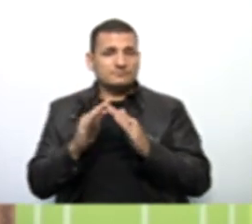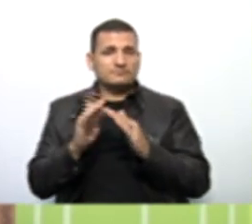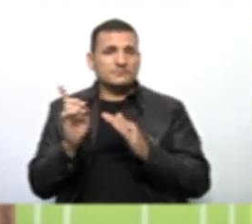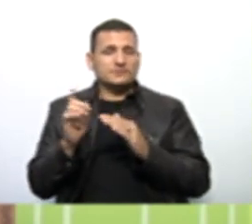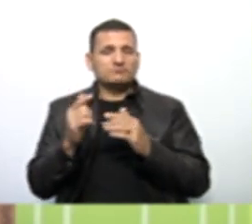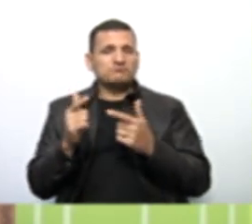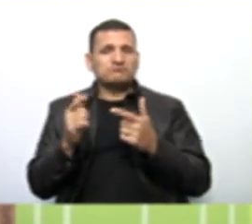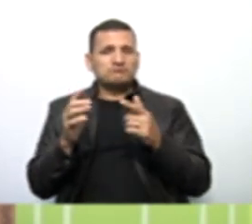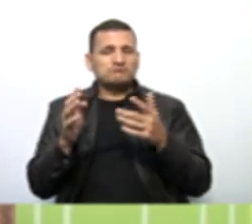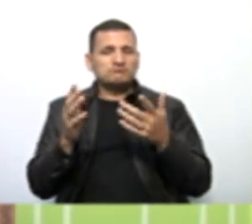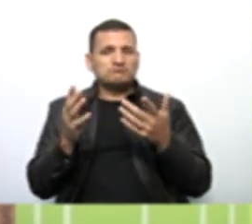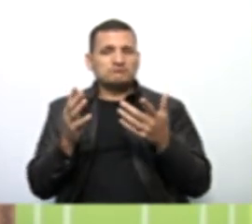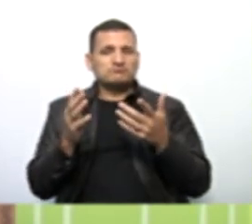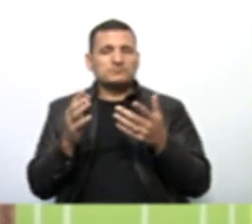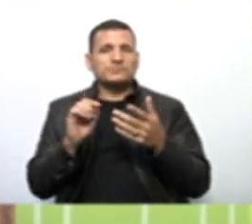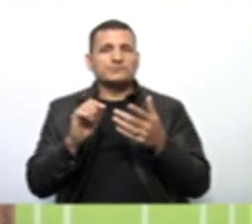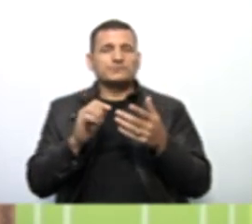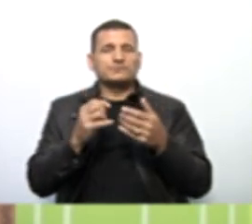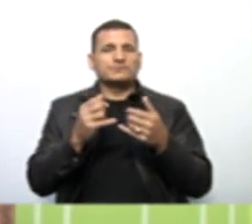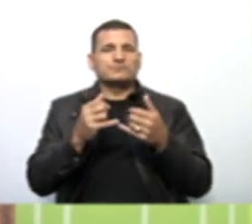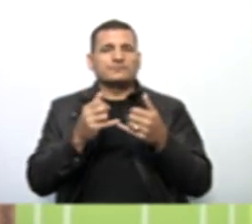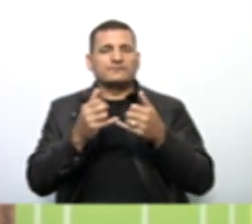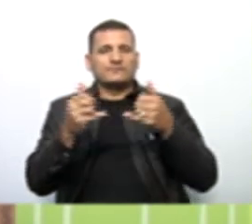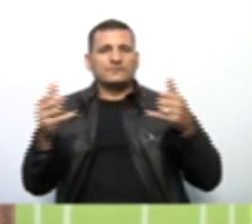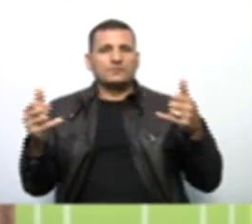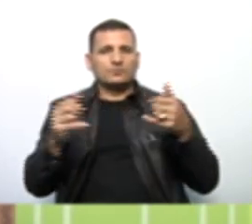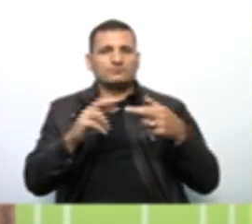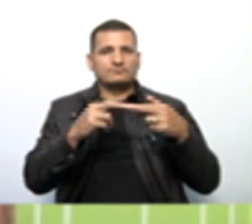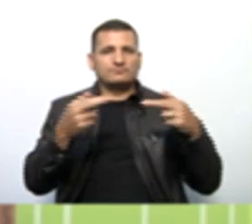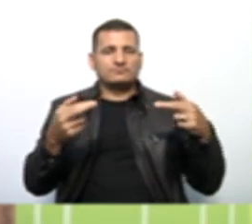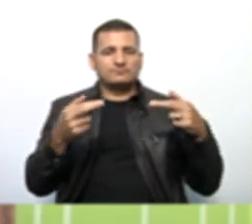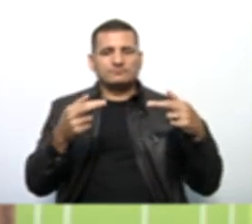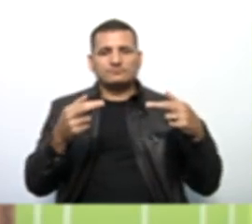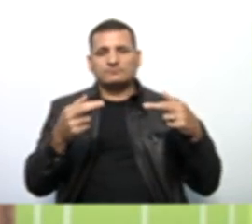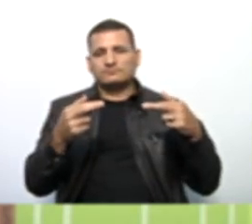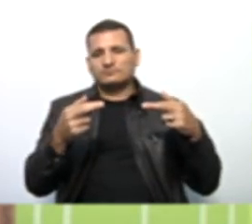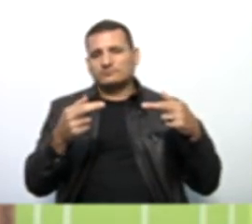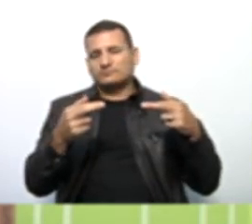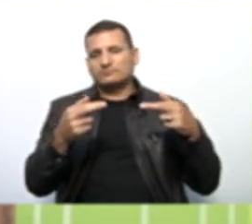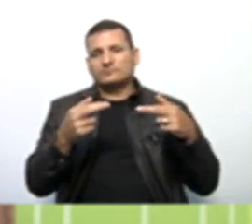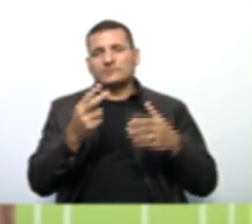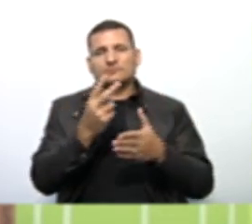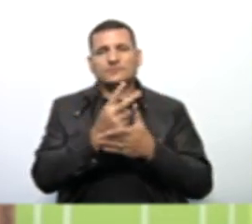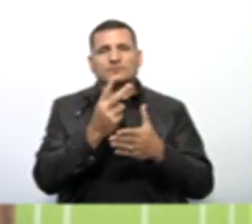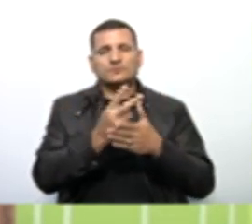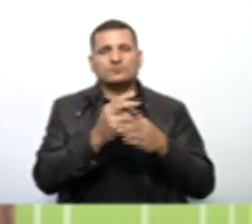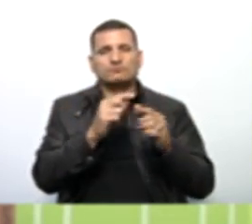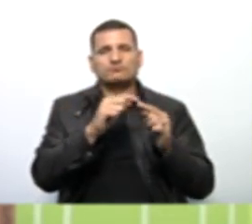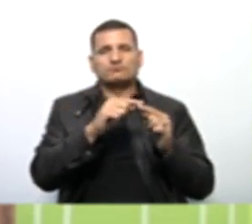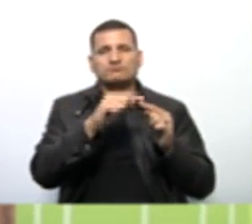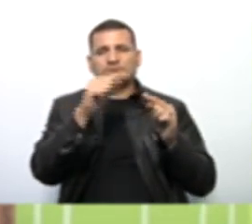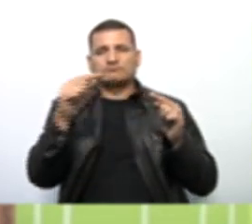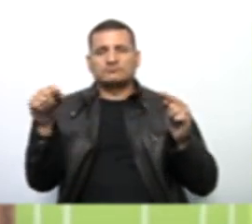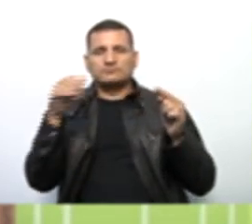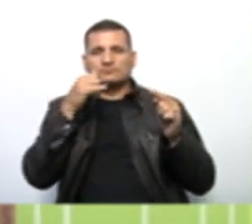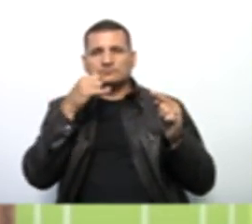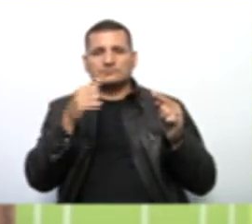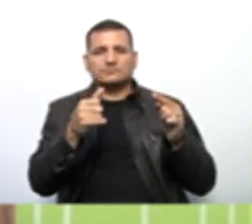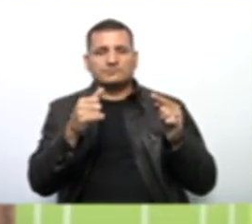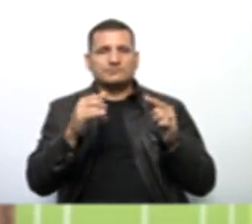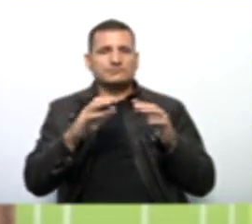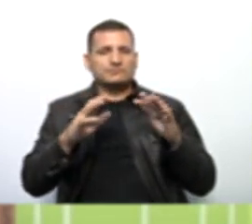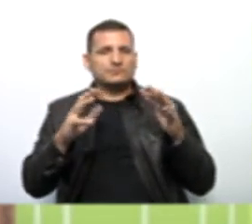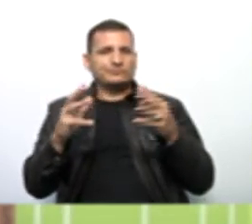atentou e passou o fio que é transmitido os dados né pelo pelo mesmo local onde tem um fio de energia